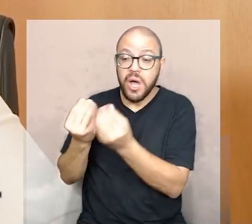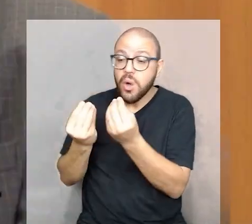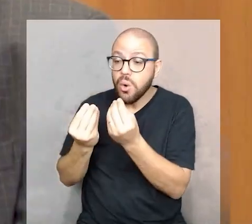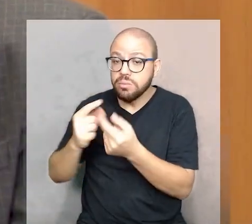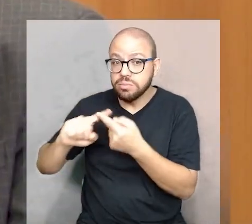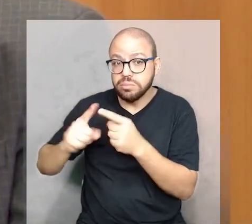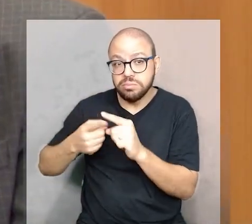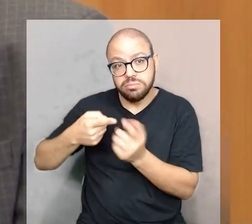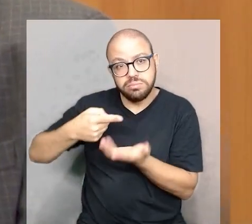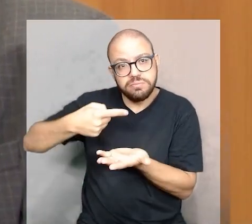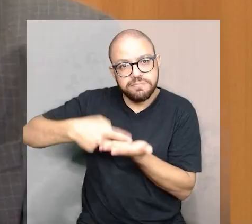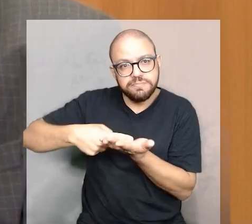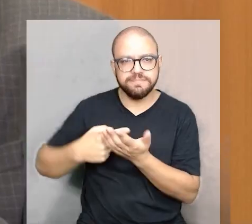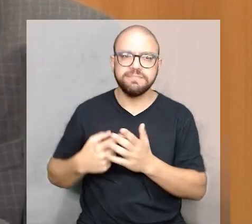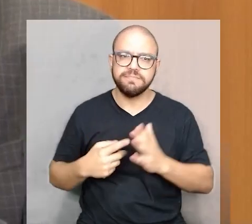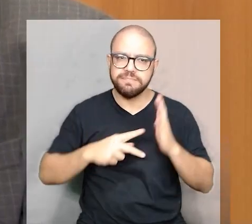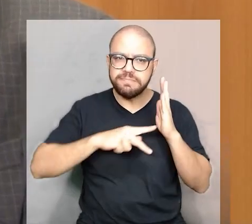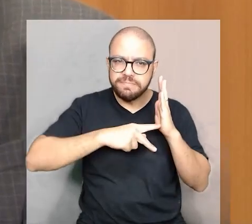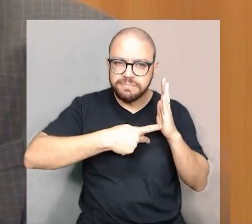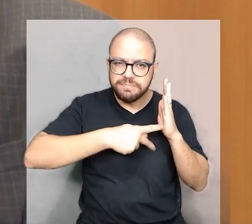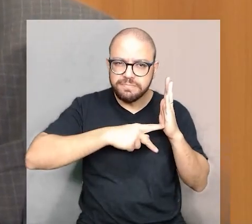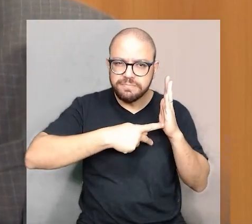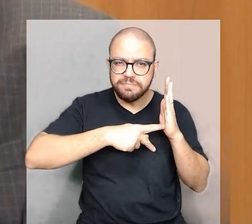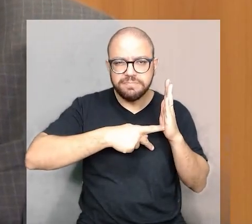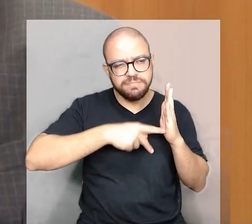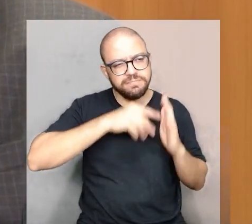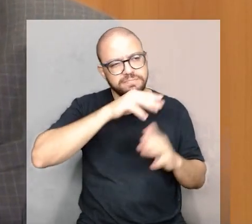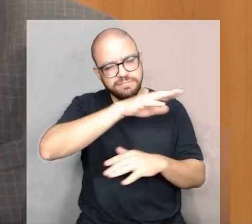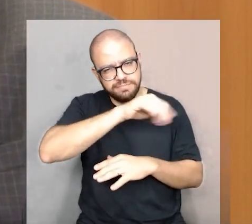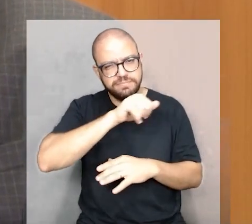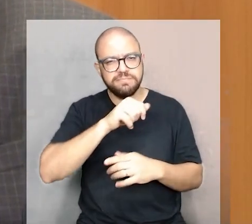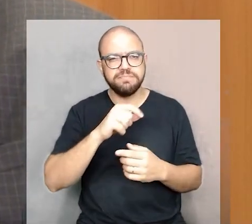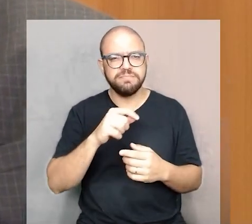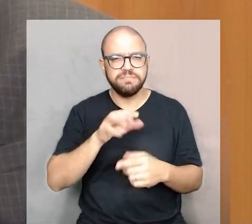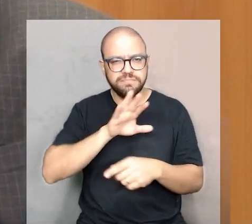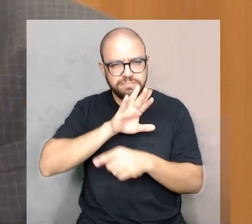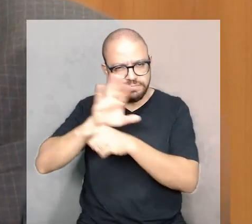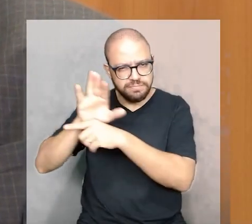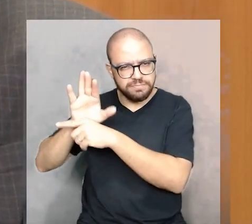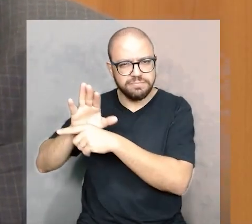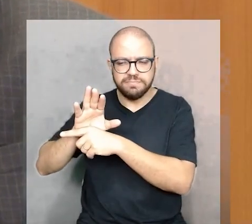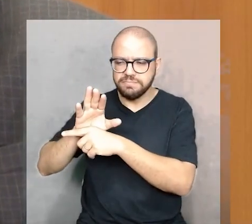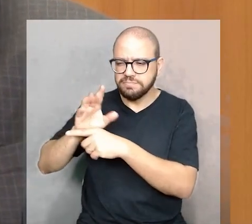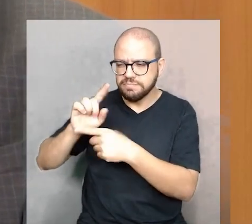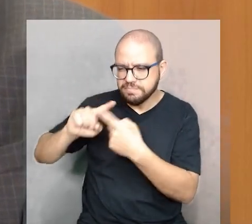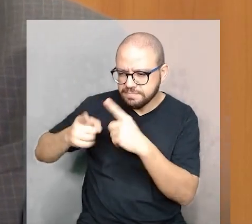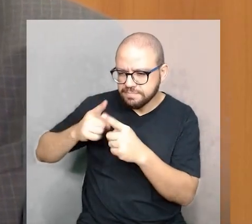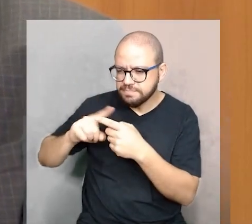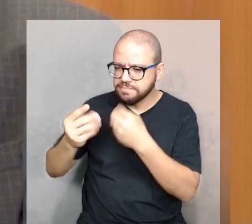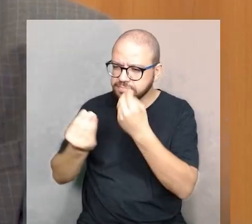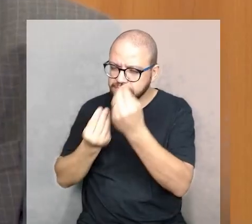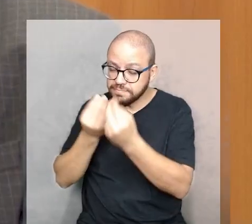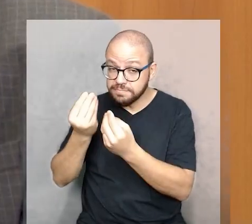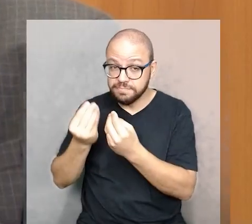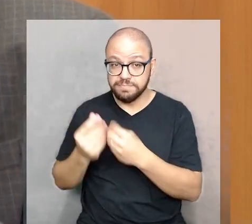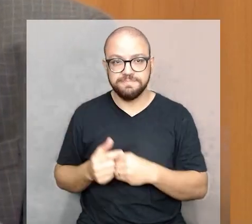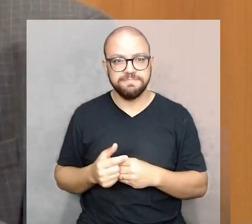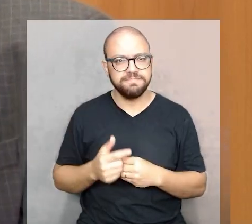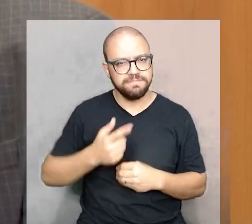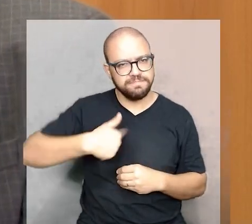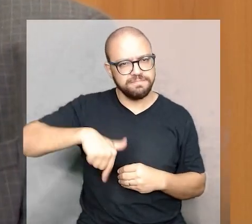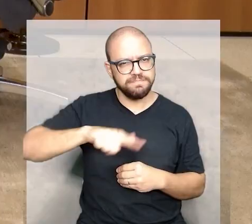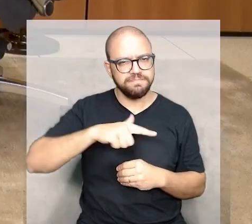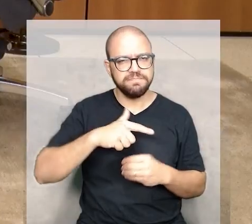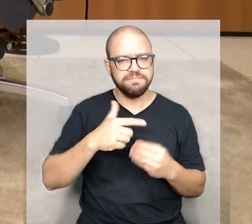transformar num acordo. O sindicato é um parceiro, ele deve ser acionado para poder fazer essa mediação também, e nós estamos